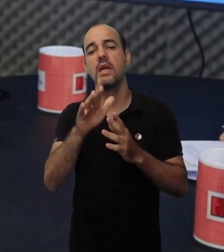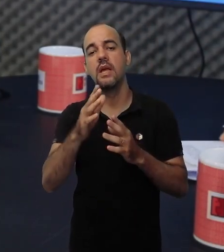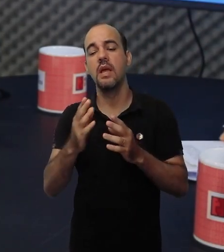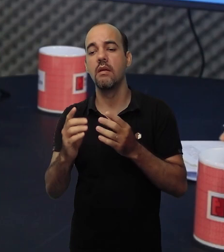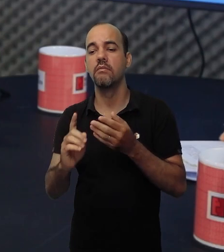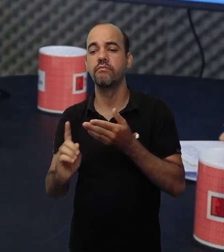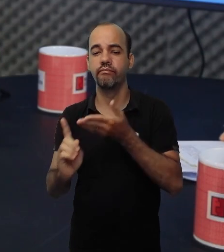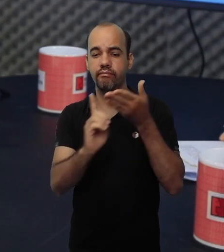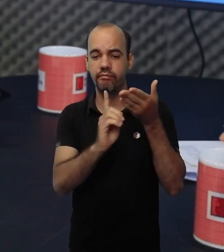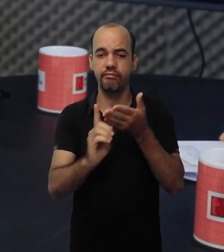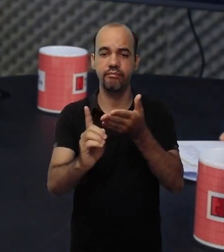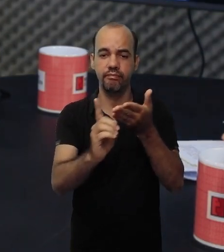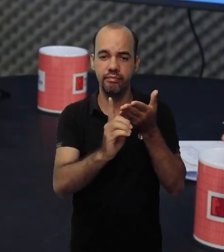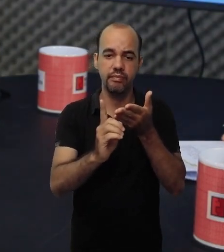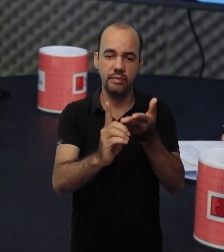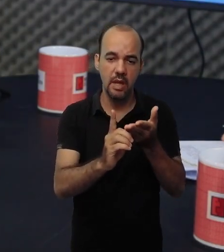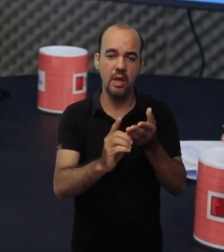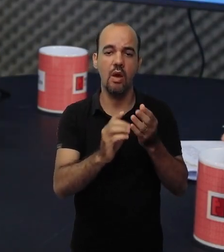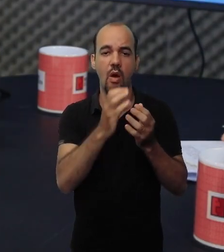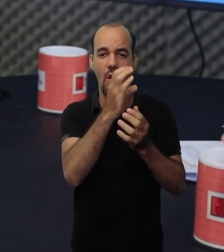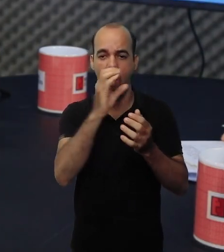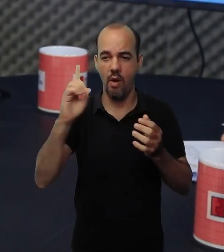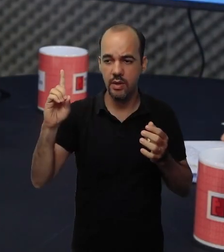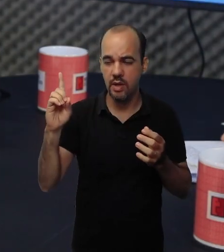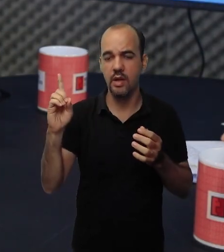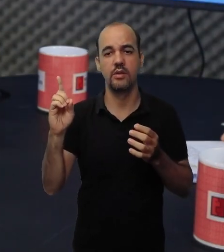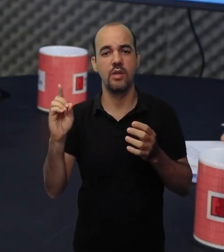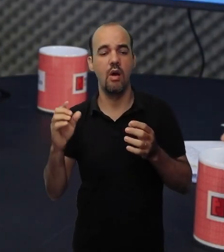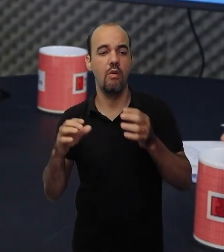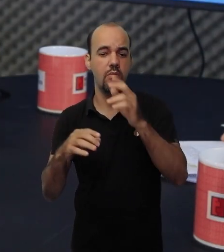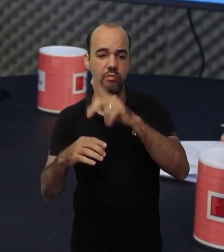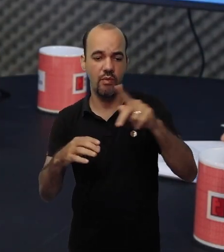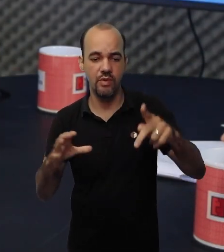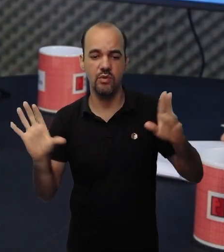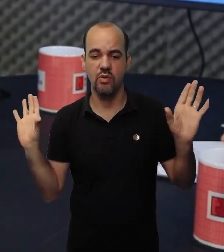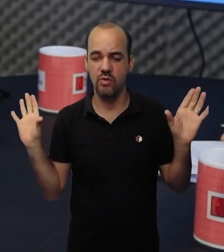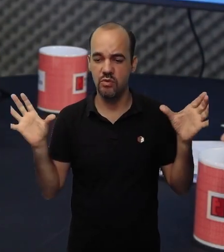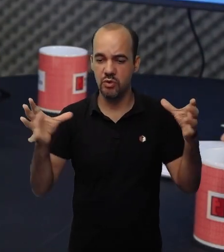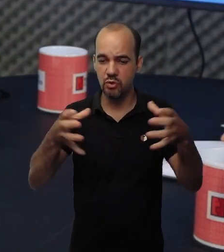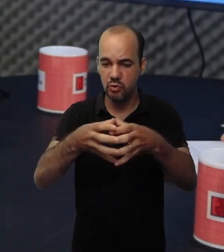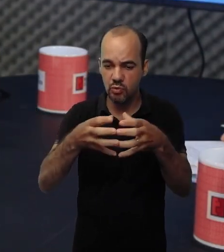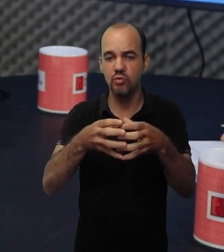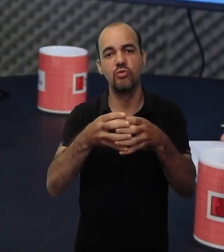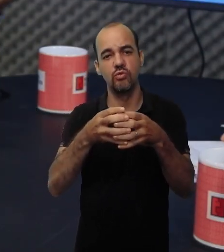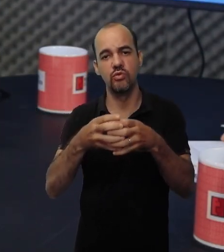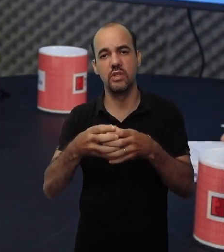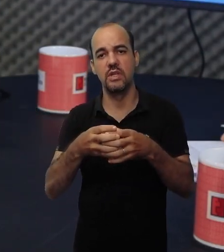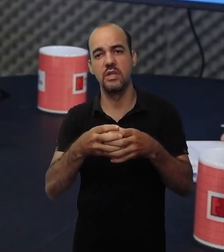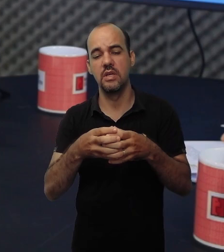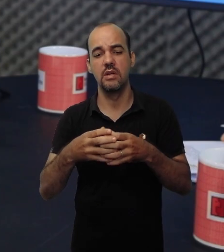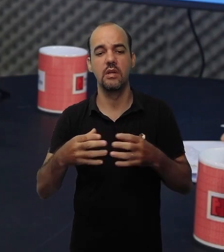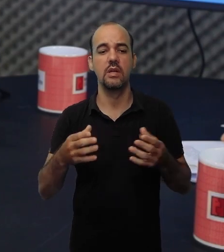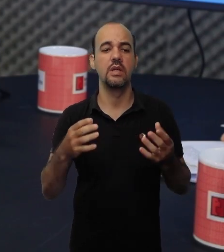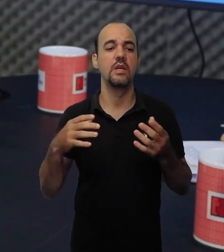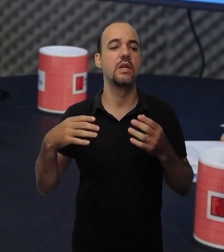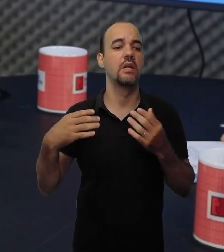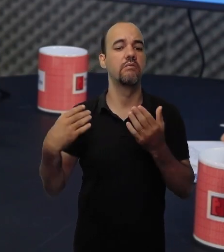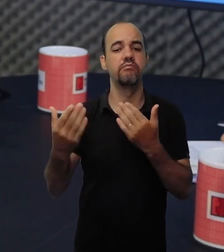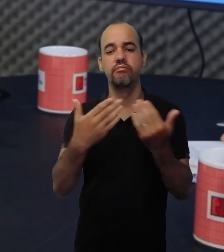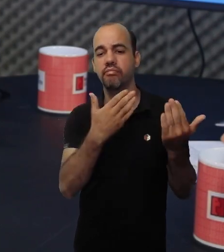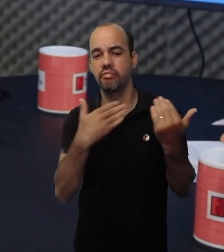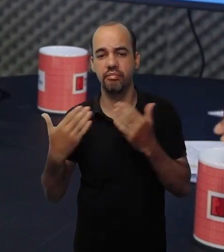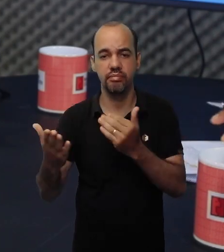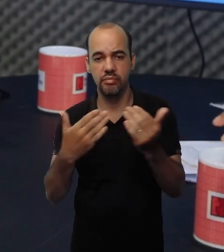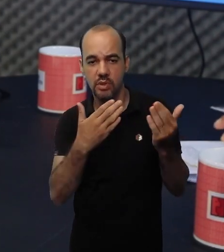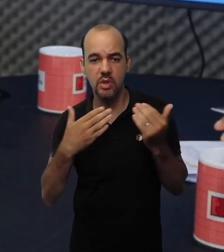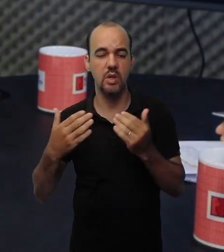a coordenação para junto da gente, de unir essa conectividade entre podcasts, de